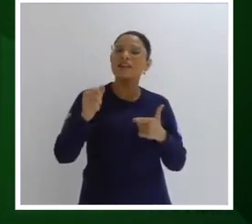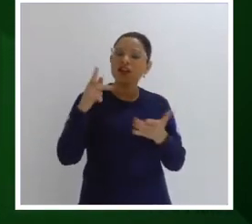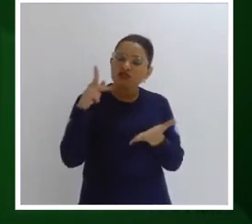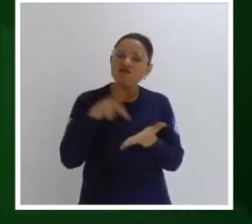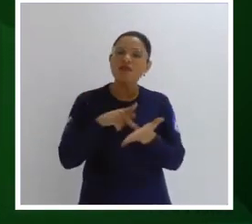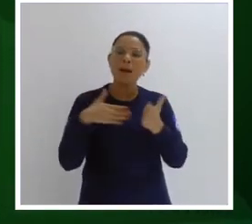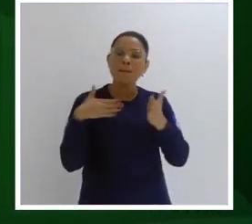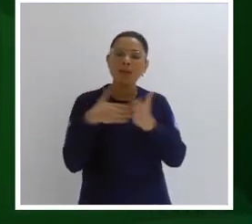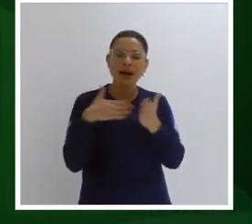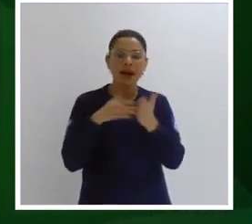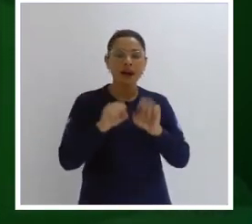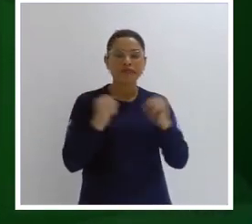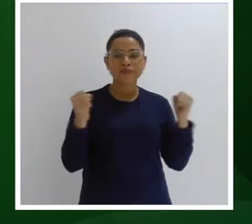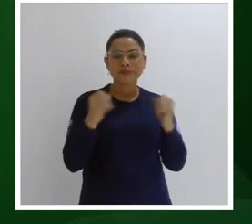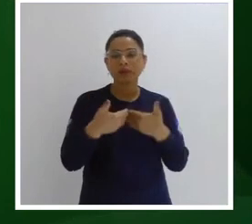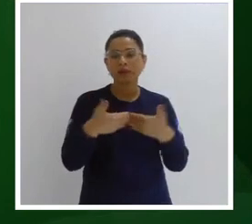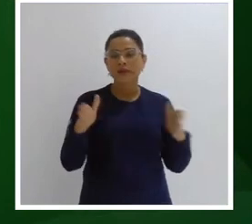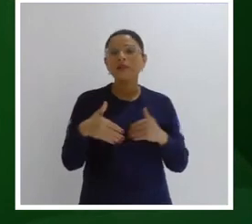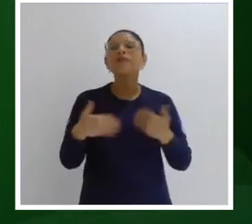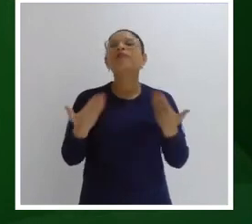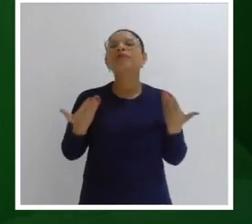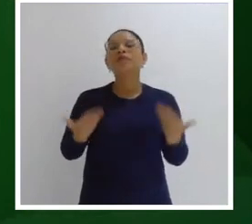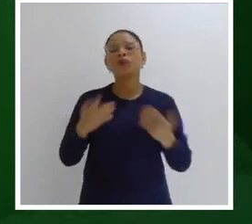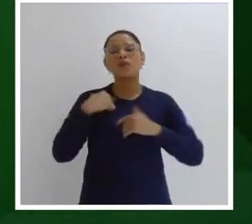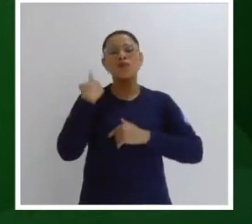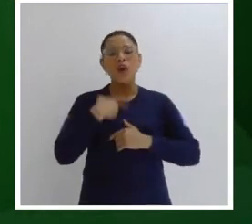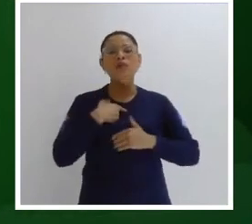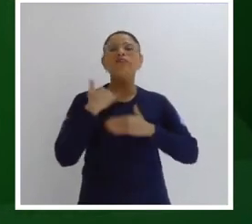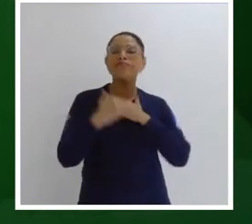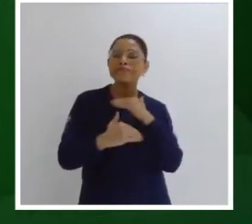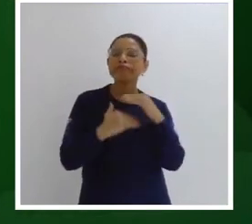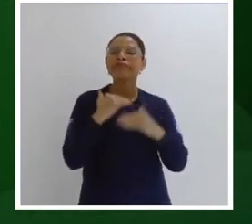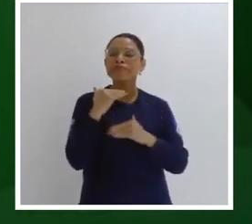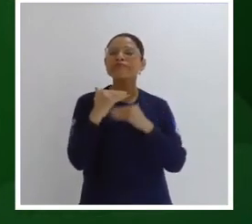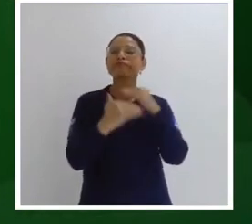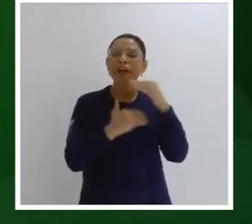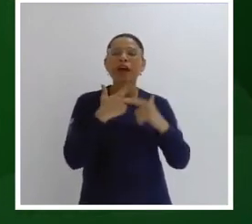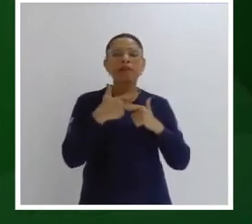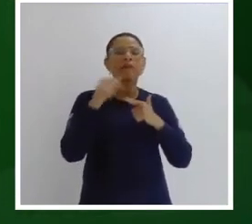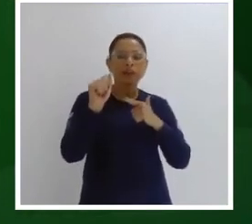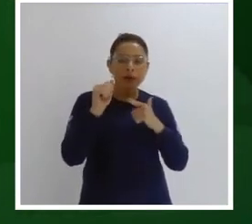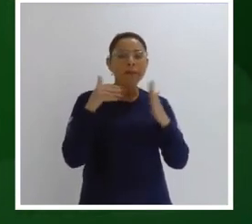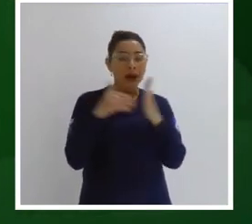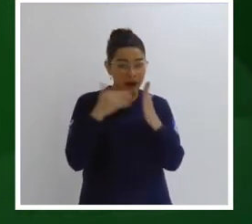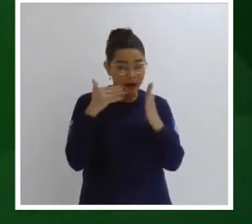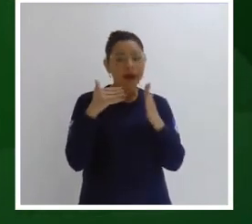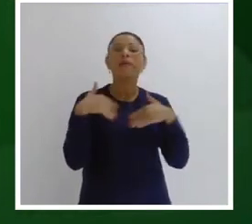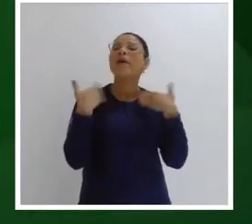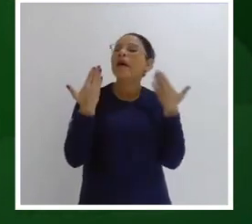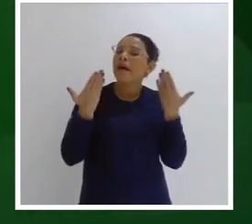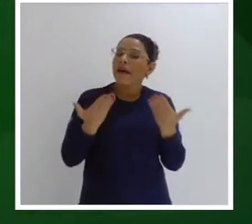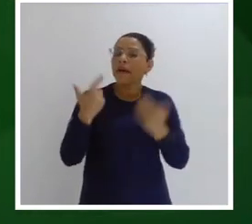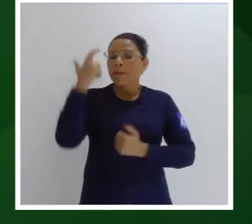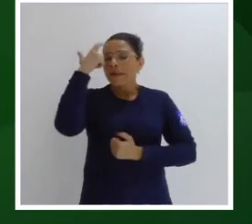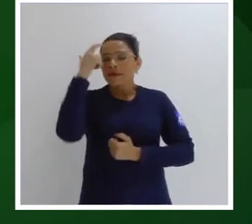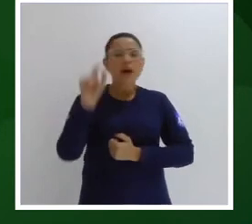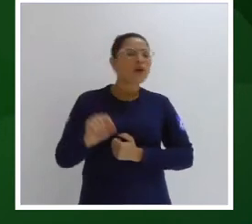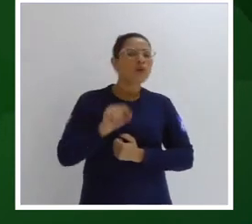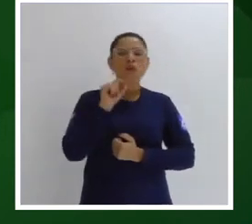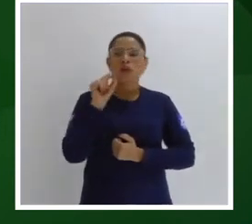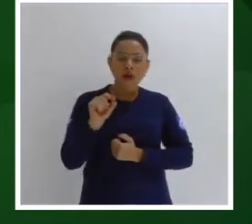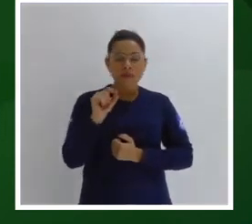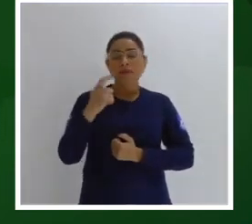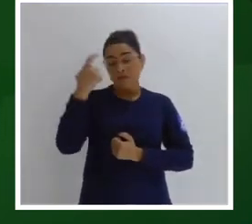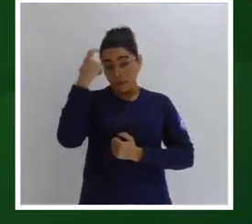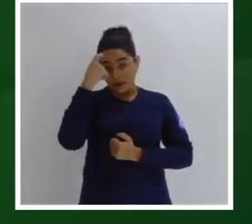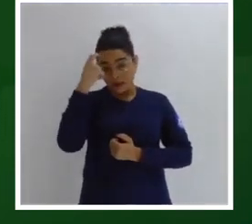Barreiras nós estamos caminhando nesse sentido vencemos a questão da barreira que que a gente tem que pensar nós temos